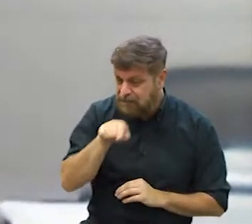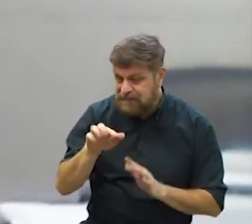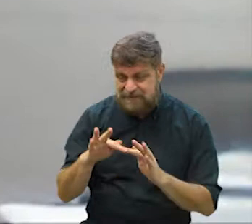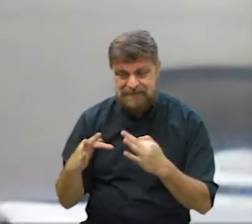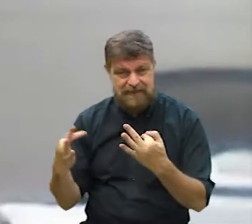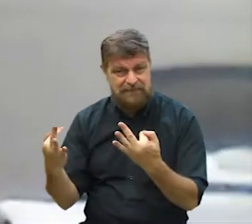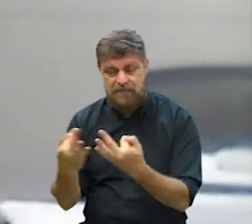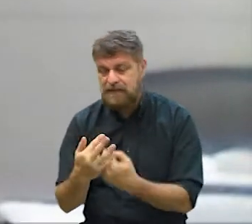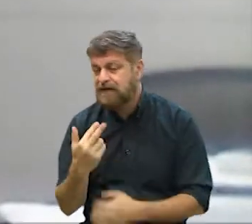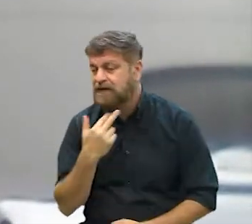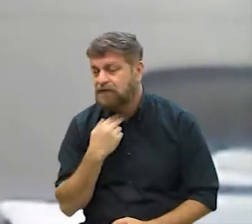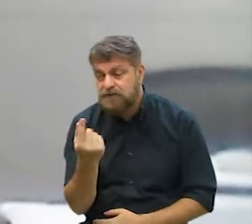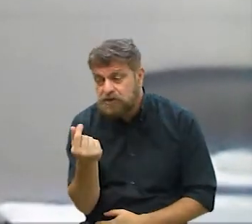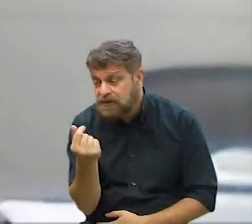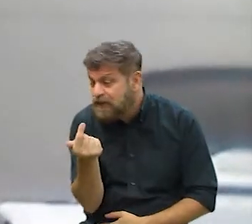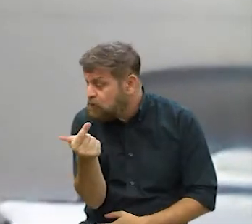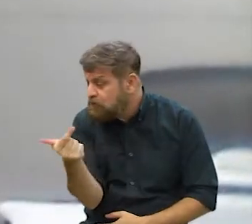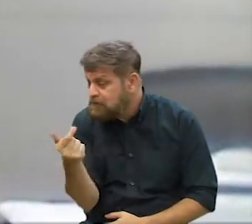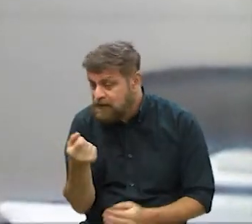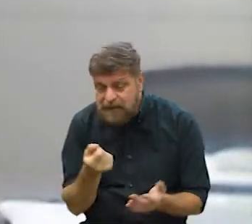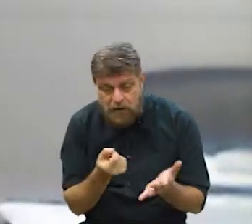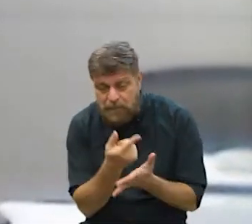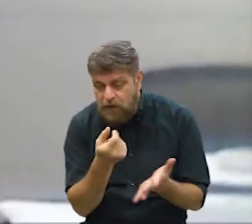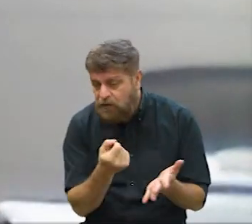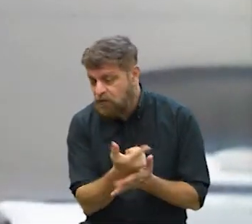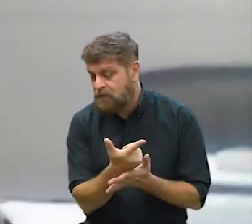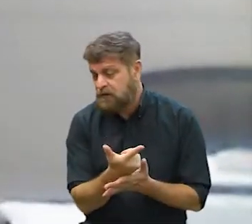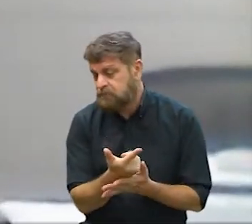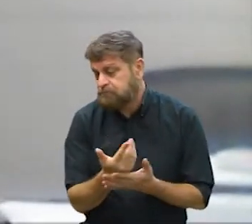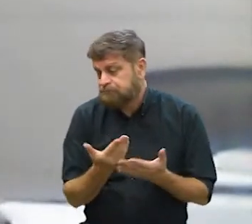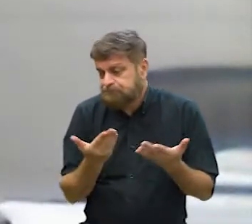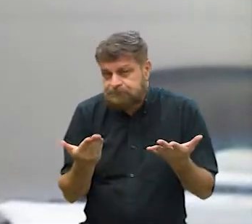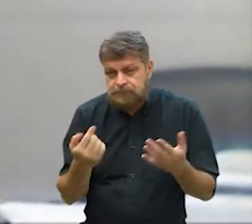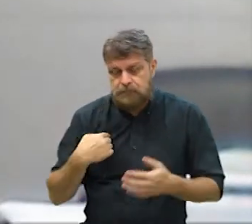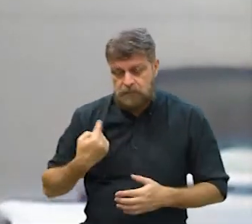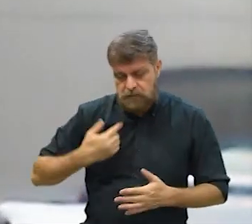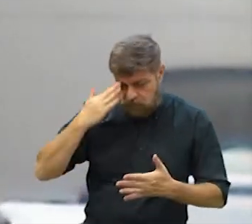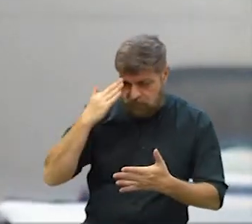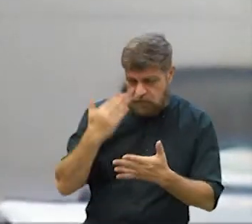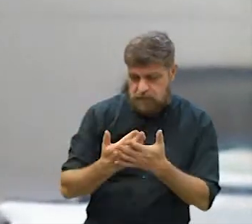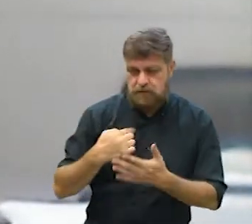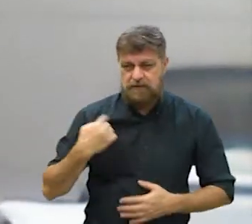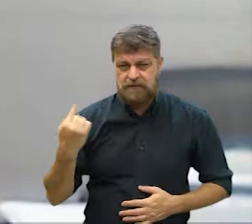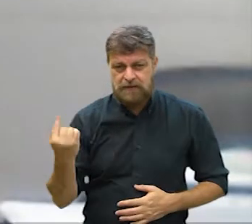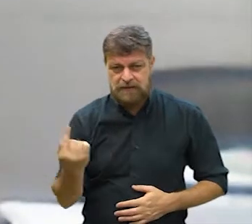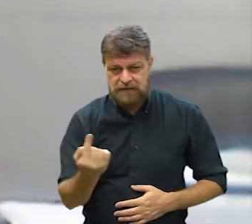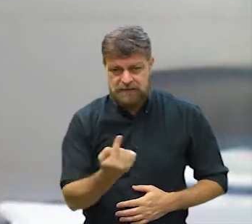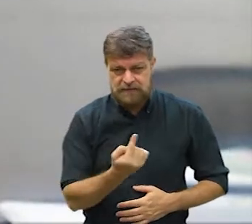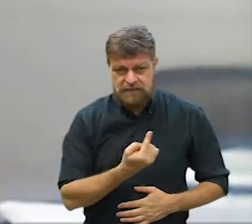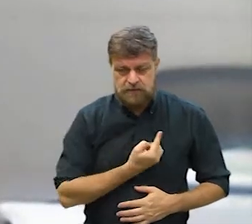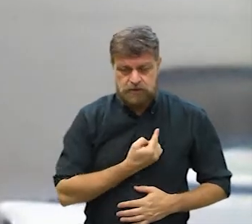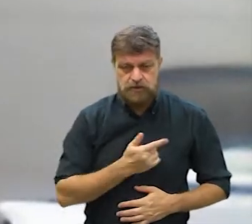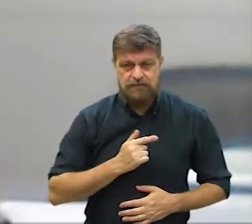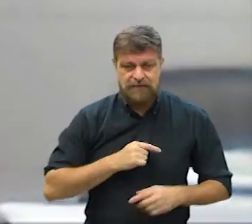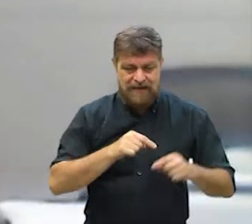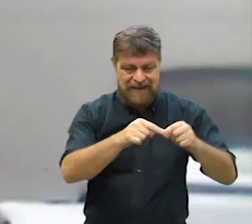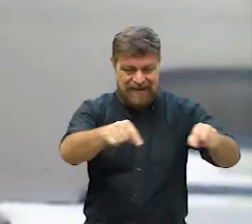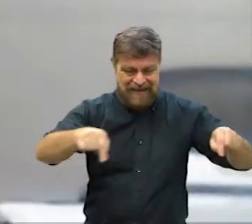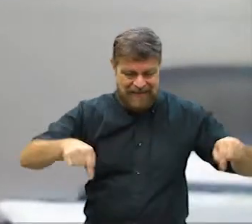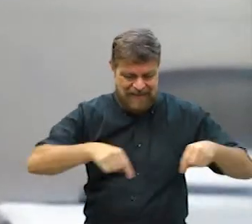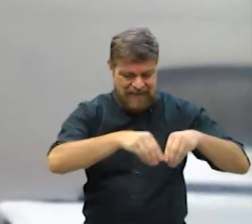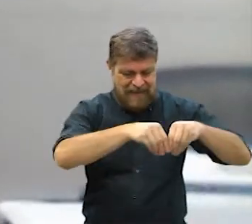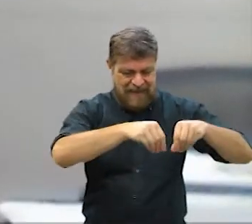barato, elas mesmo assim não têm renda para adquirir. Então eu creio que se nós